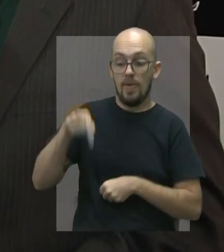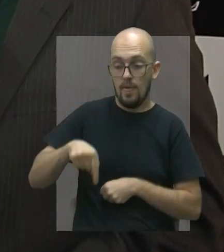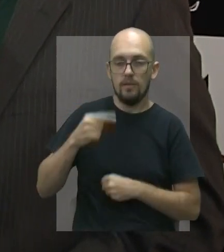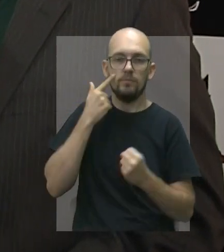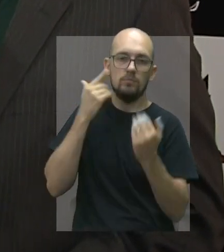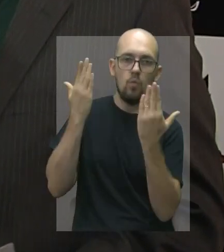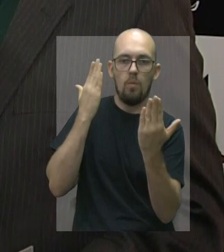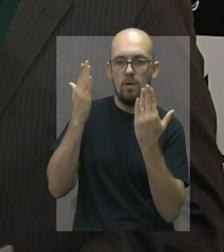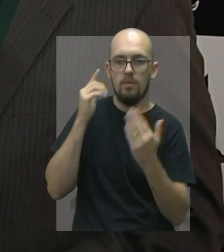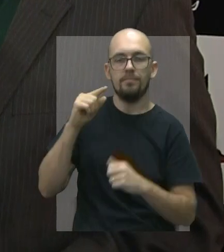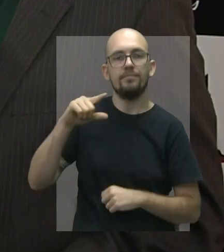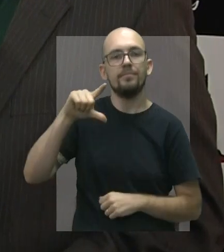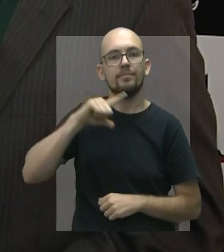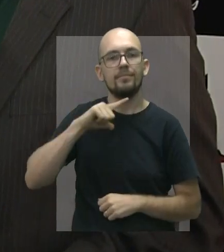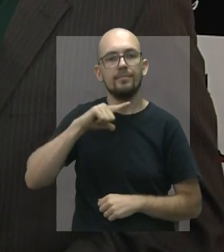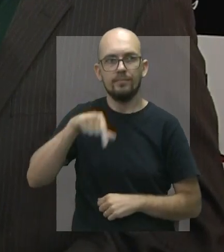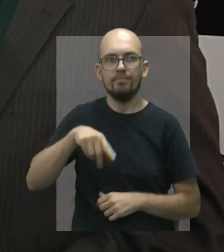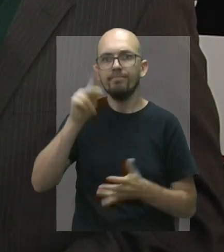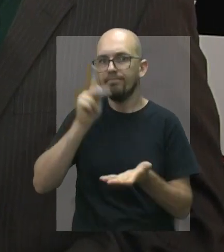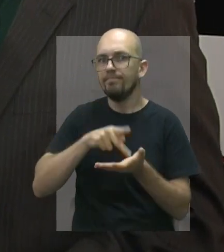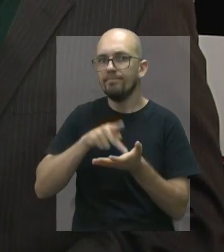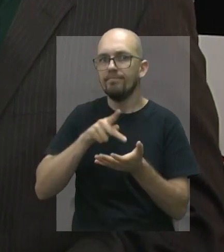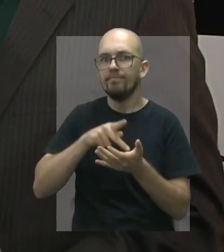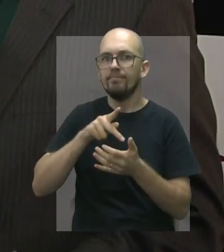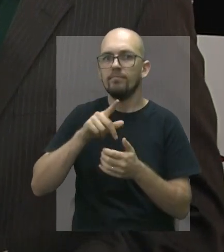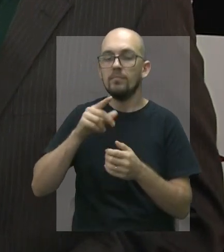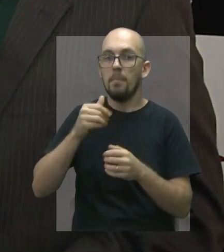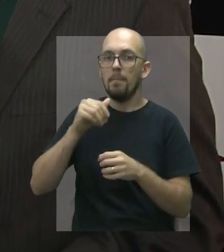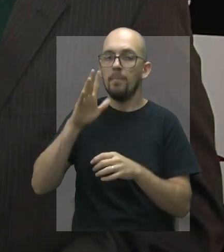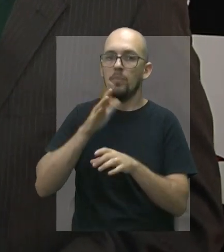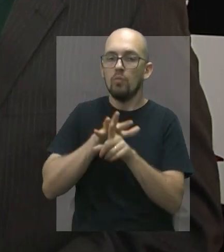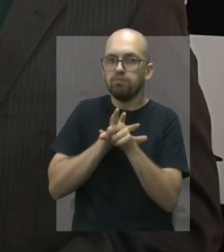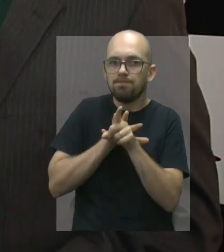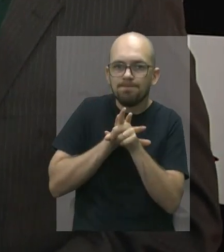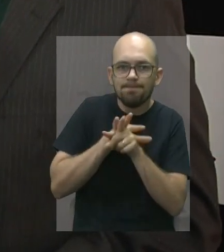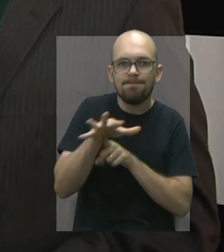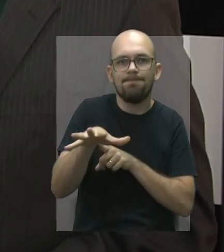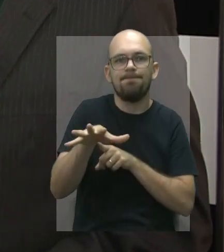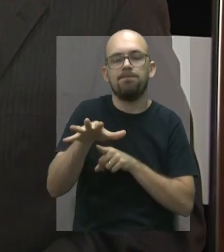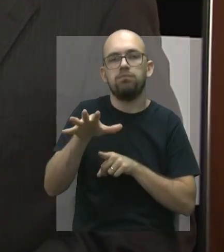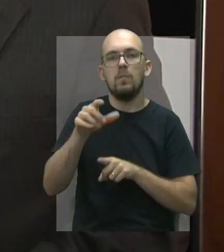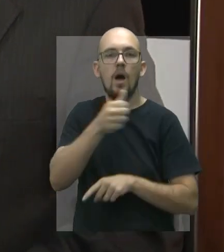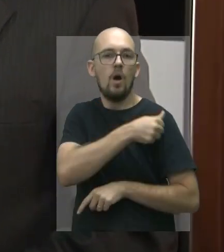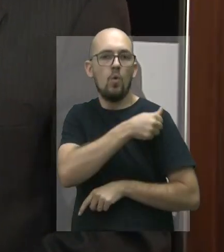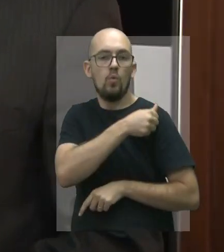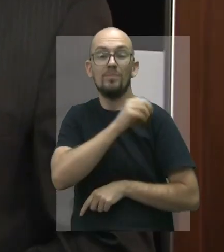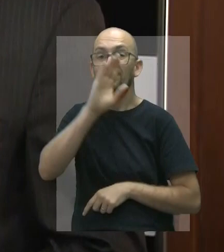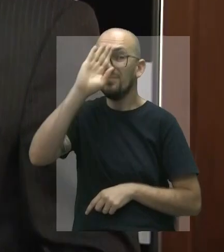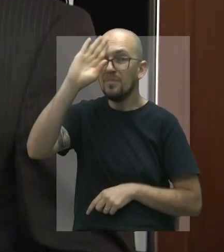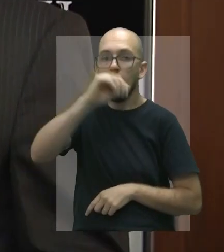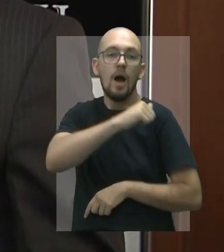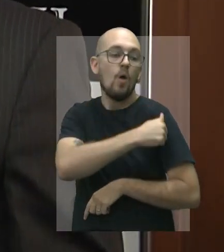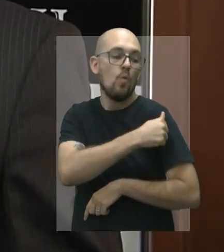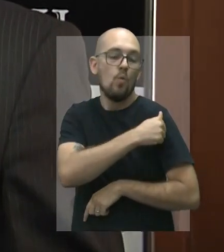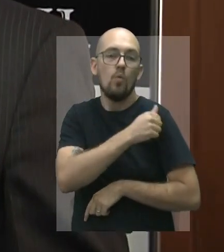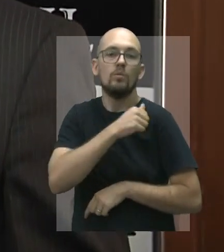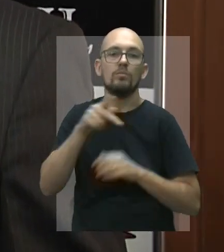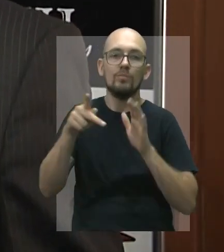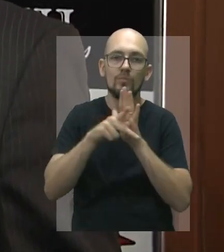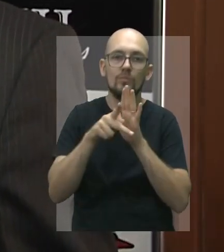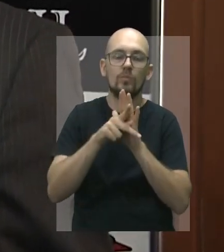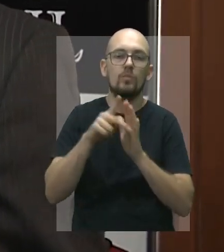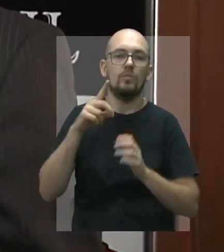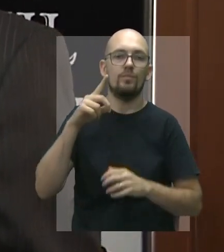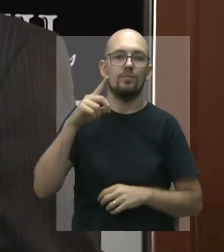ano, realmente houve uma procura muito grande, né, dos alunos, principalmente, que é o nosso público-alvo, os